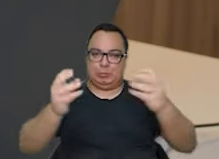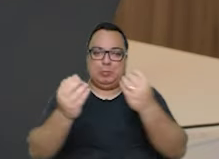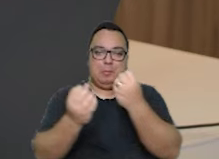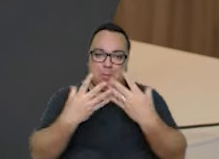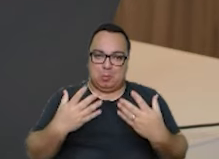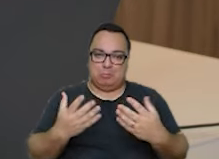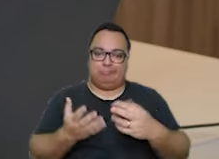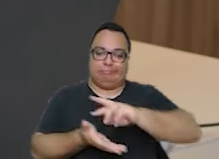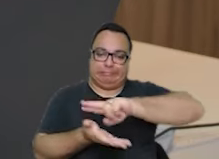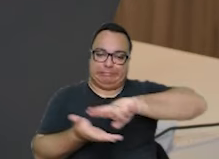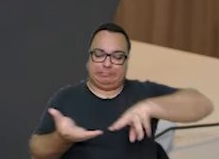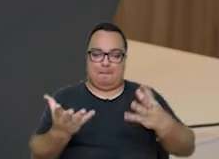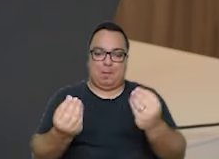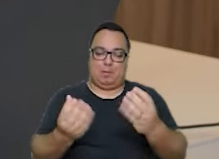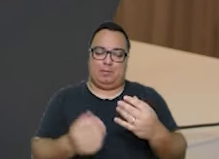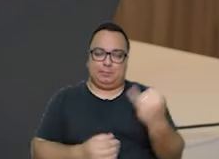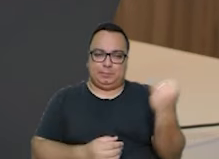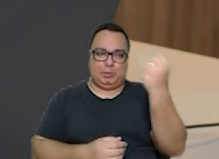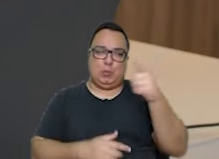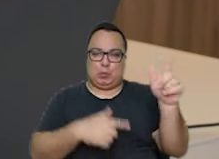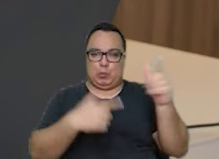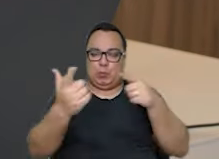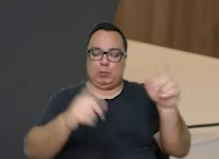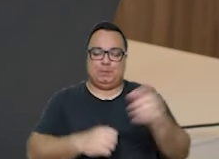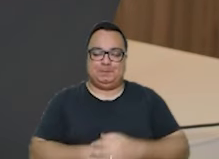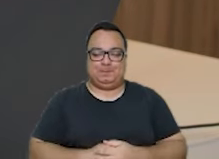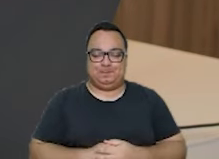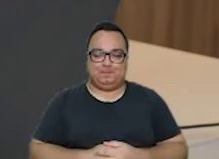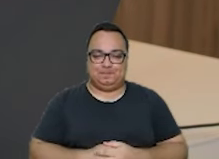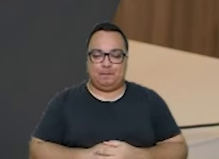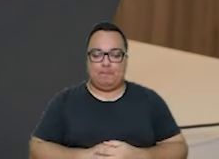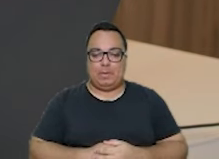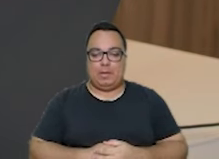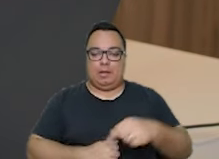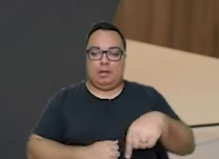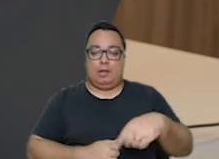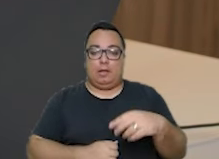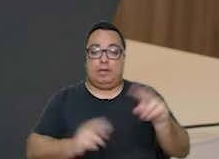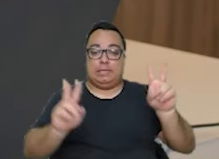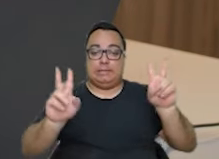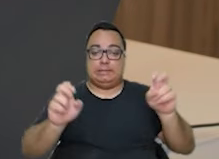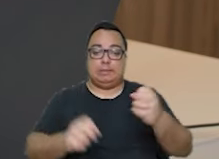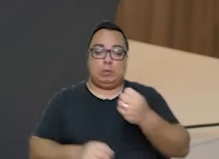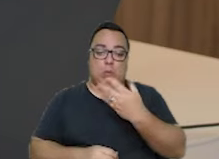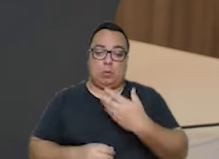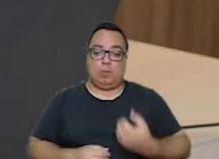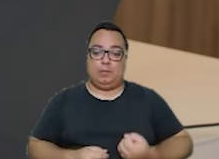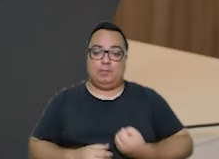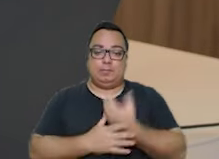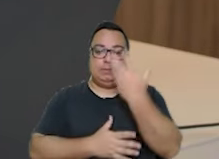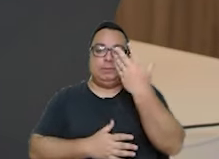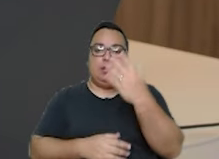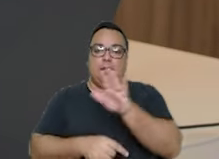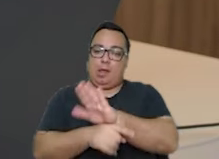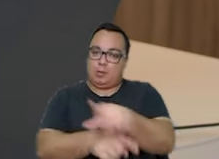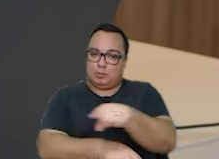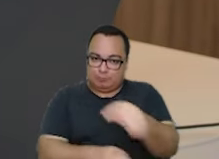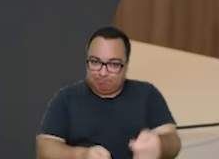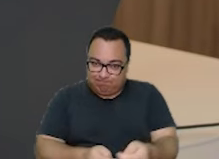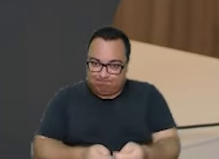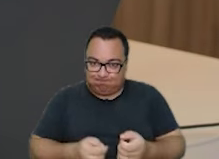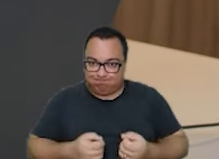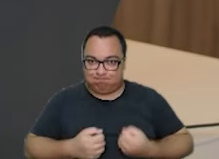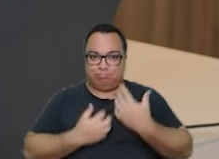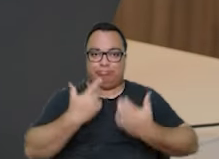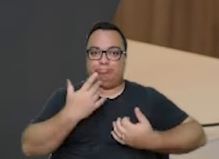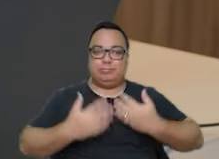importante como tanto os outros que a gente trata mas é um assunto que na verdade é um tema que a gente quer despertar em quem